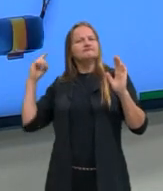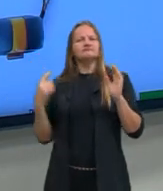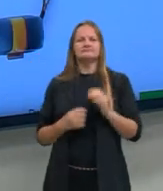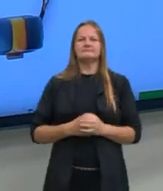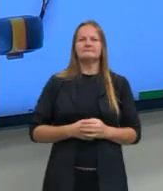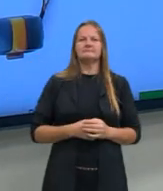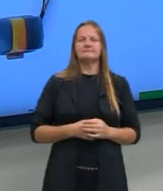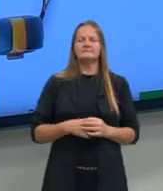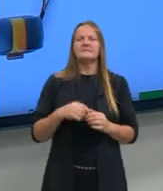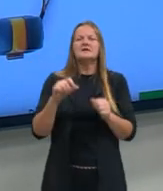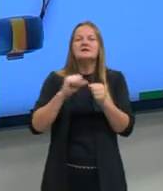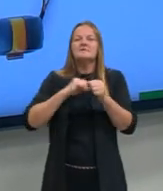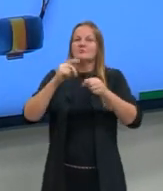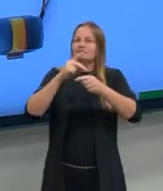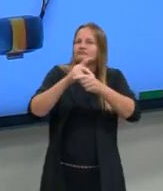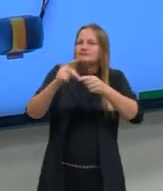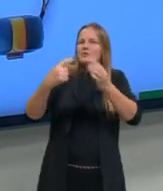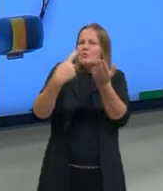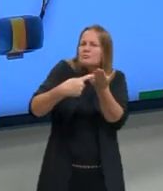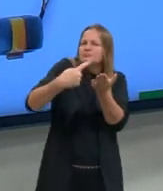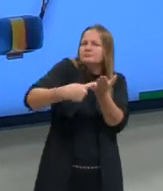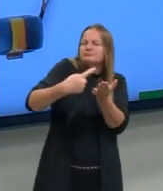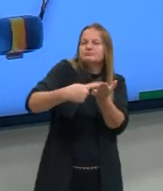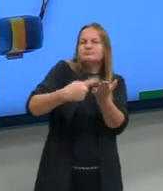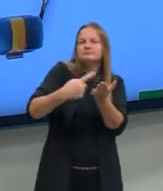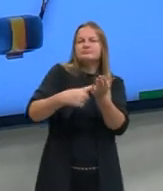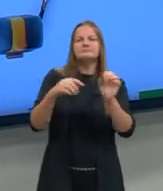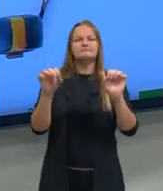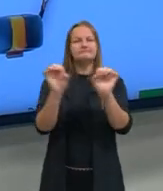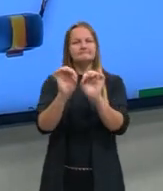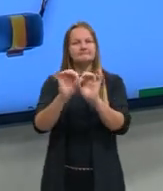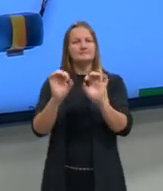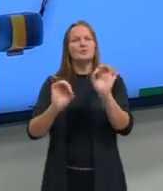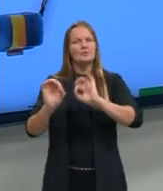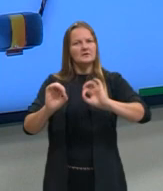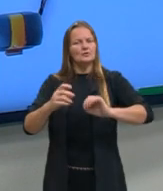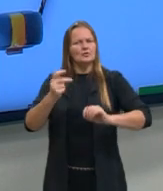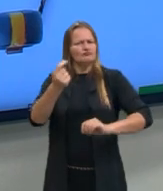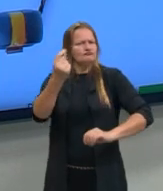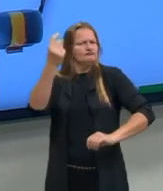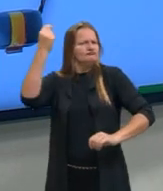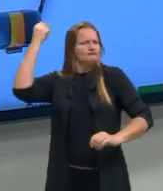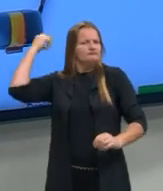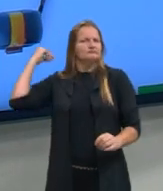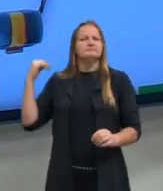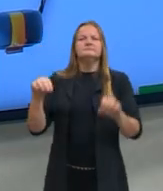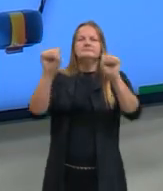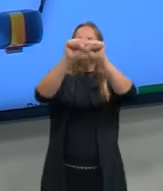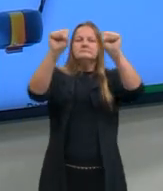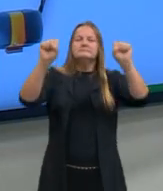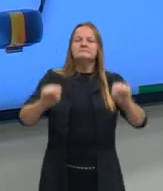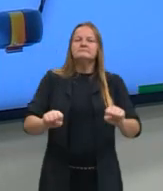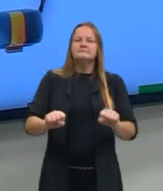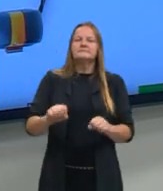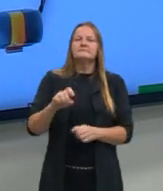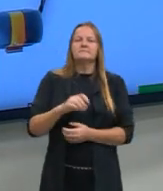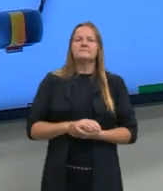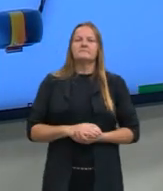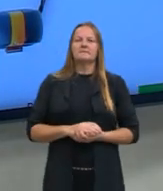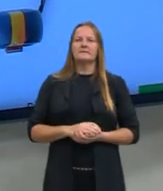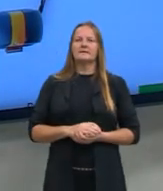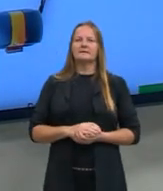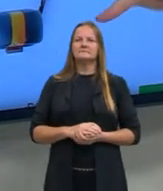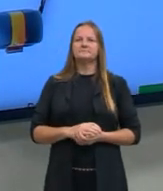começar começou a ter Convenções então e ficou se estabelecido lá naquela época o sistema é desse mal foi o